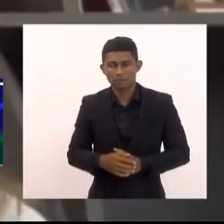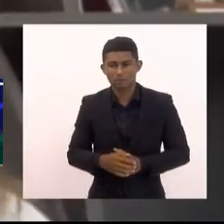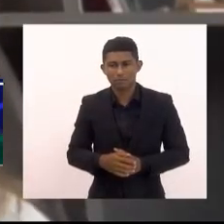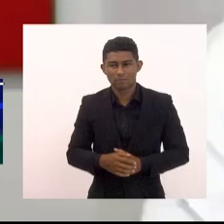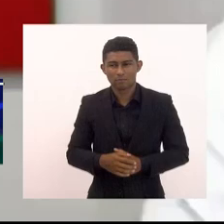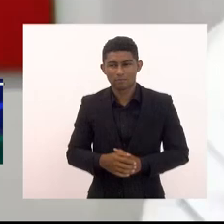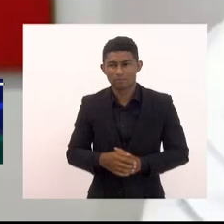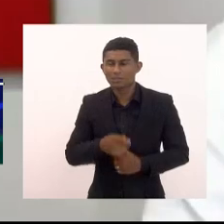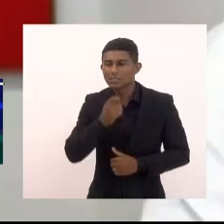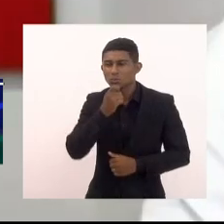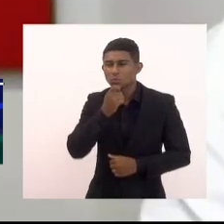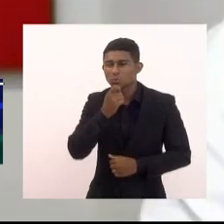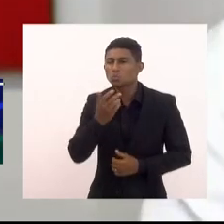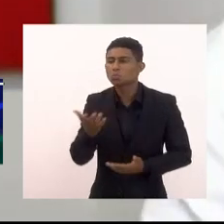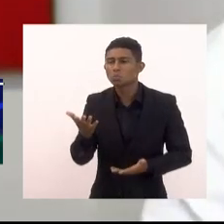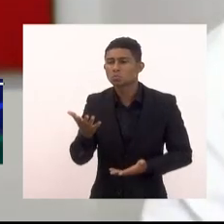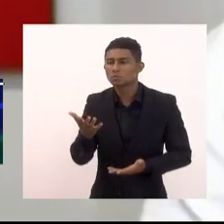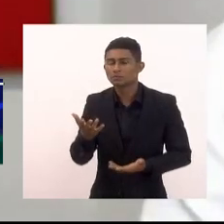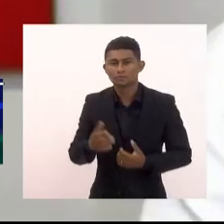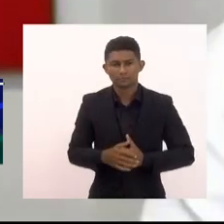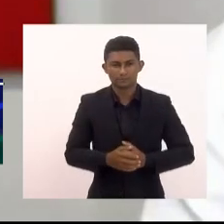Está sem som aqui, Célia. Mas o meu